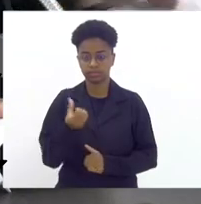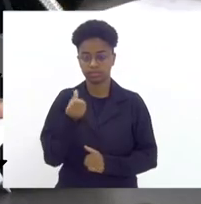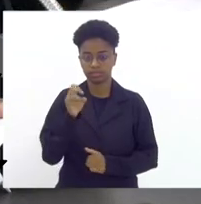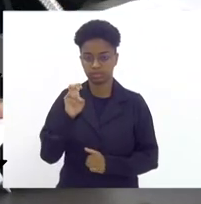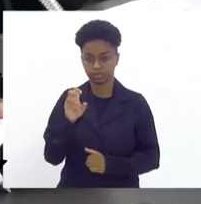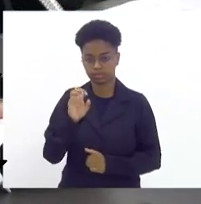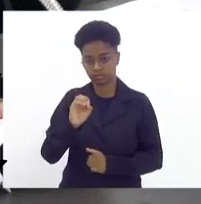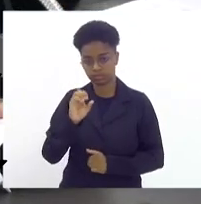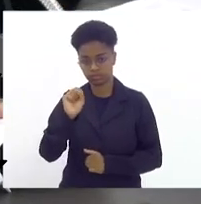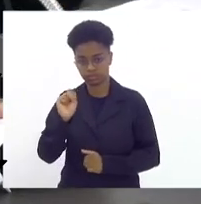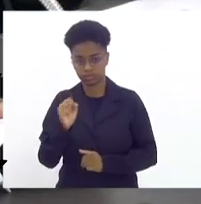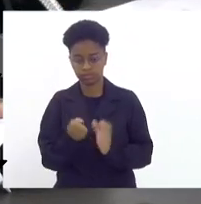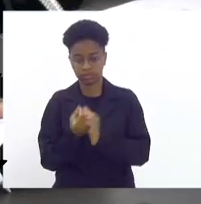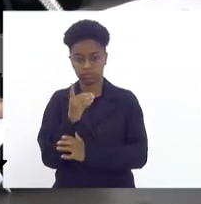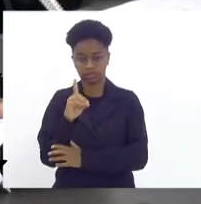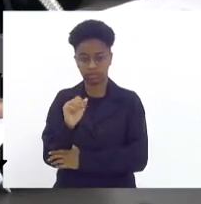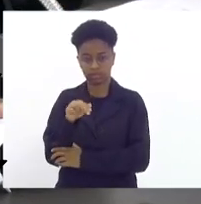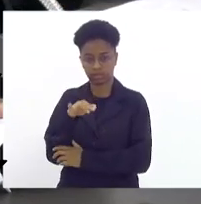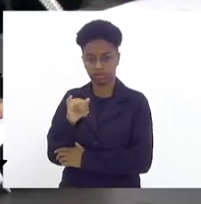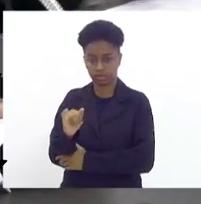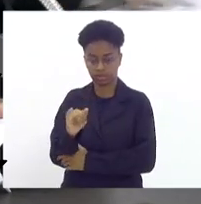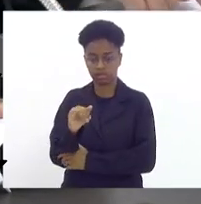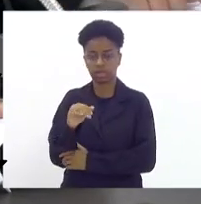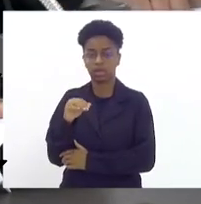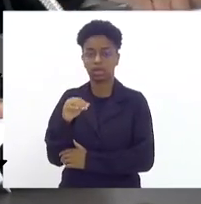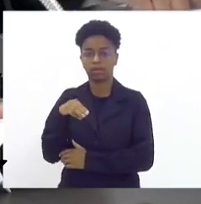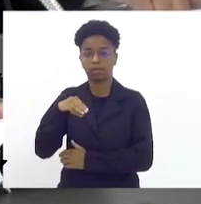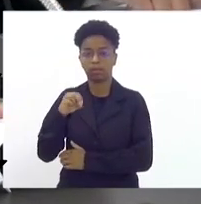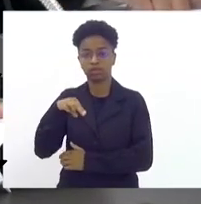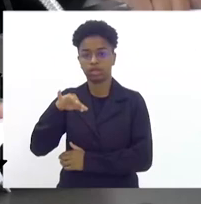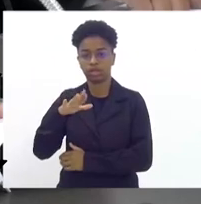6508-22, de autoria da deputada Dani Monteiro, que altera a lei